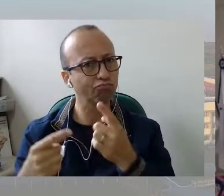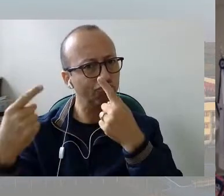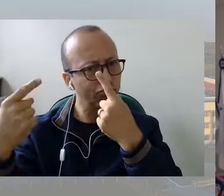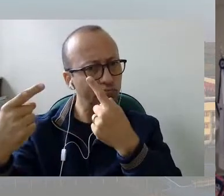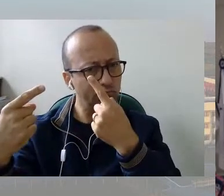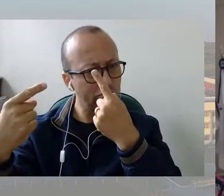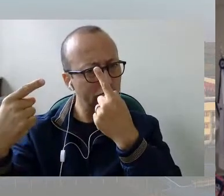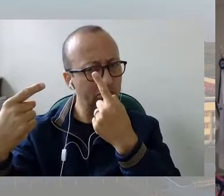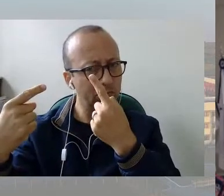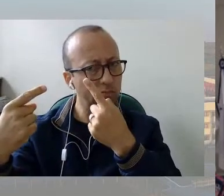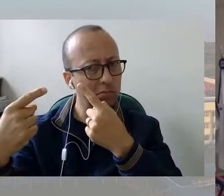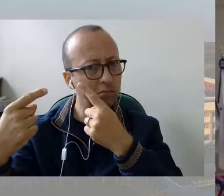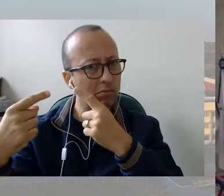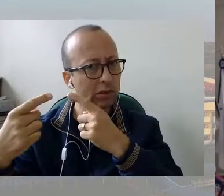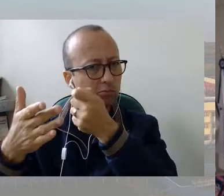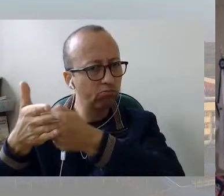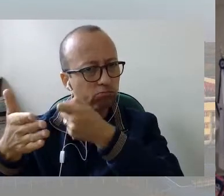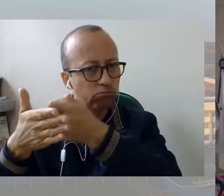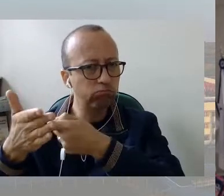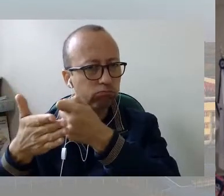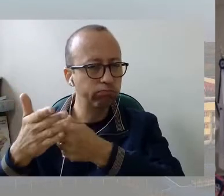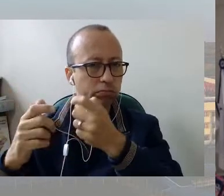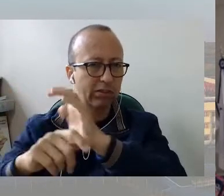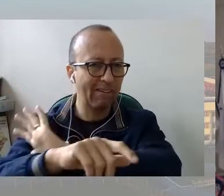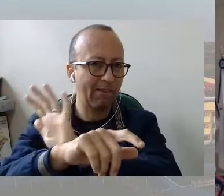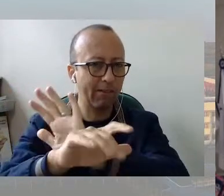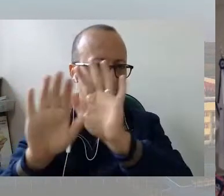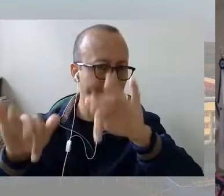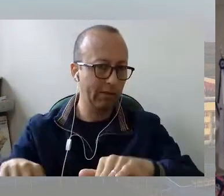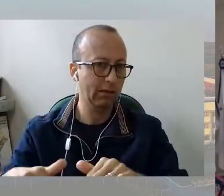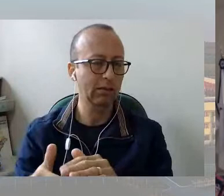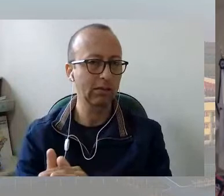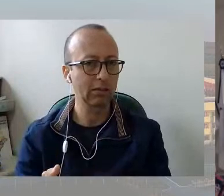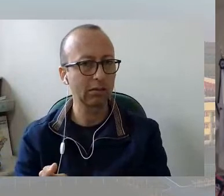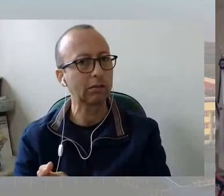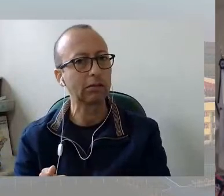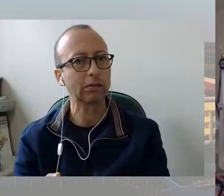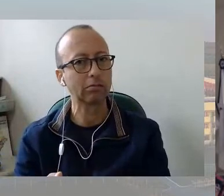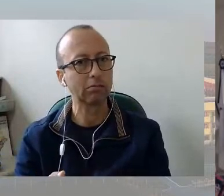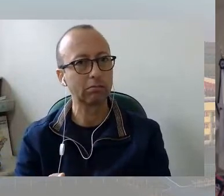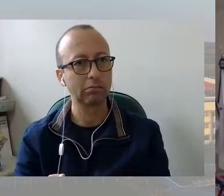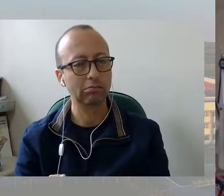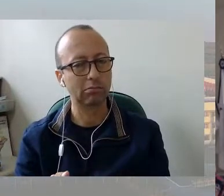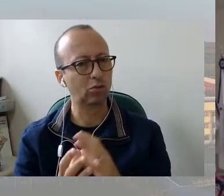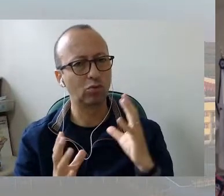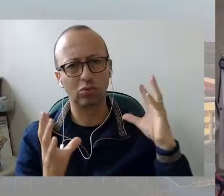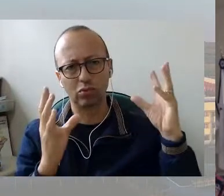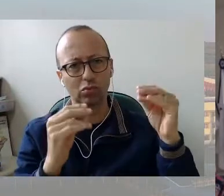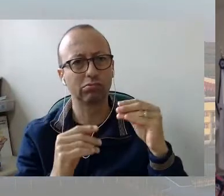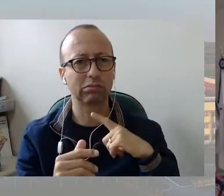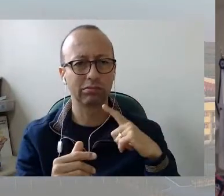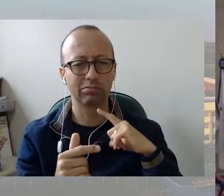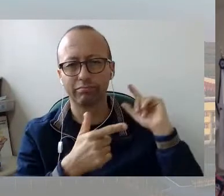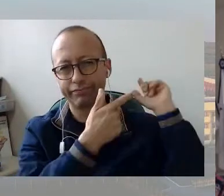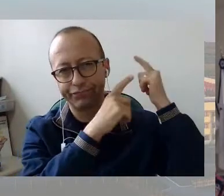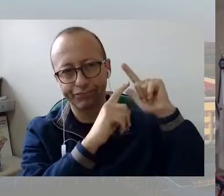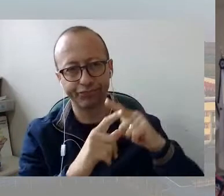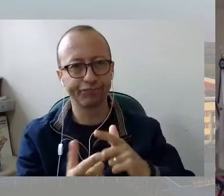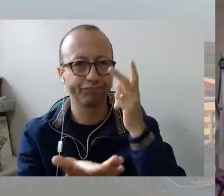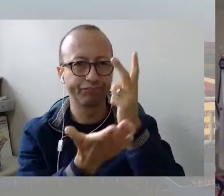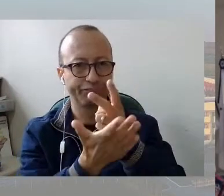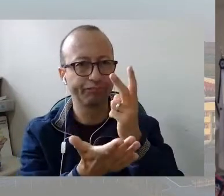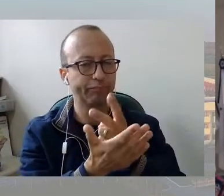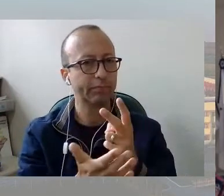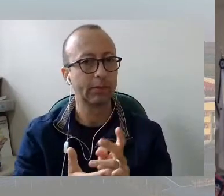amparasse vítimas do racismo. Nossa instituição é um micro-universo social que reproduz racismo e as violências de todas as ordens.